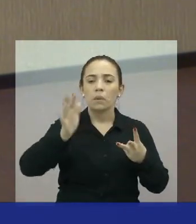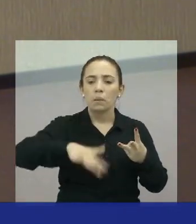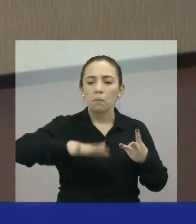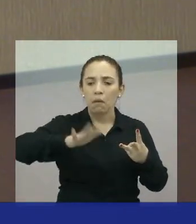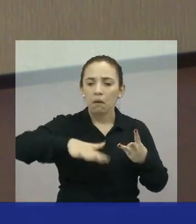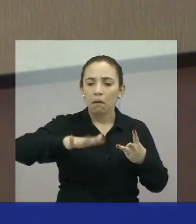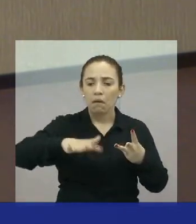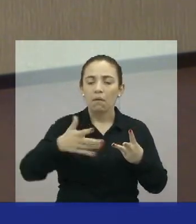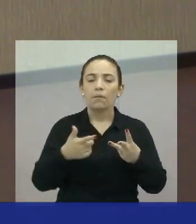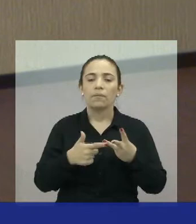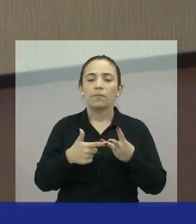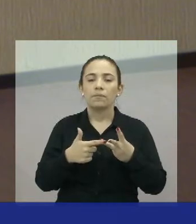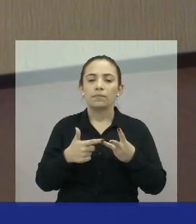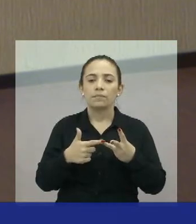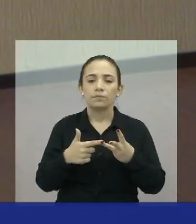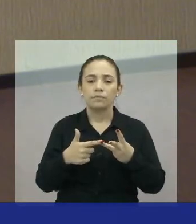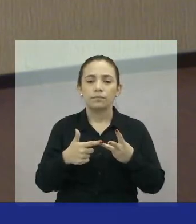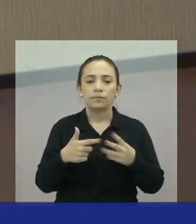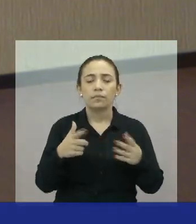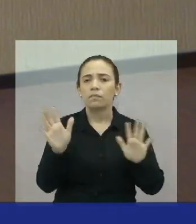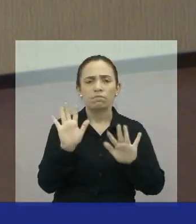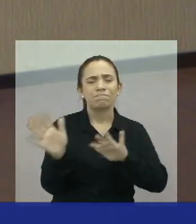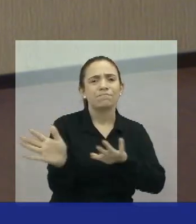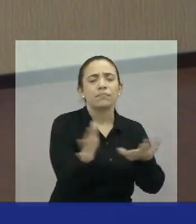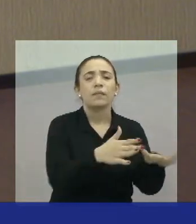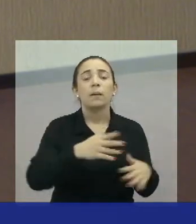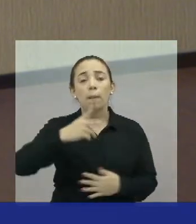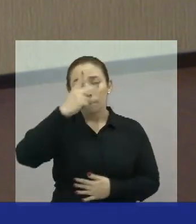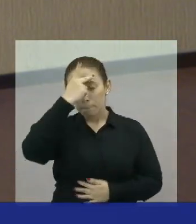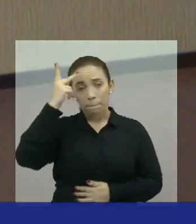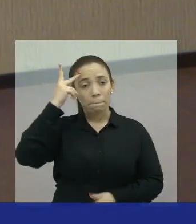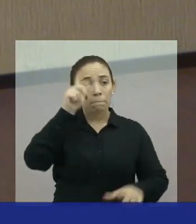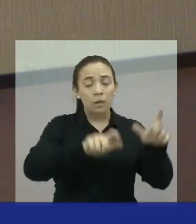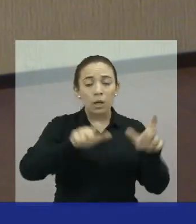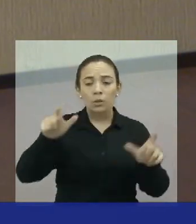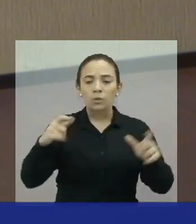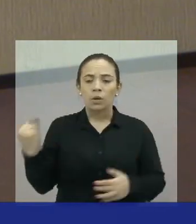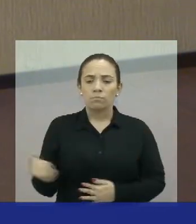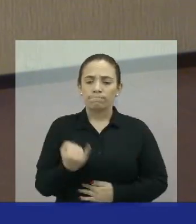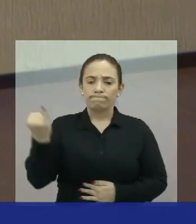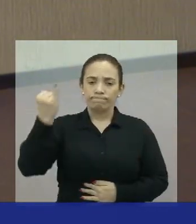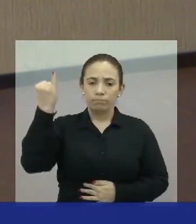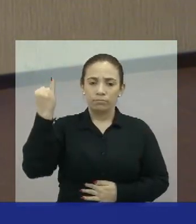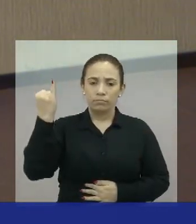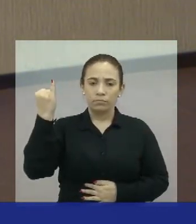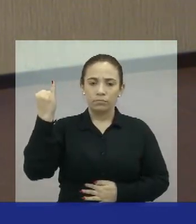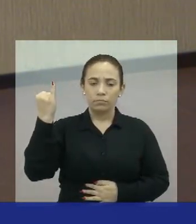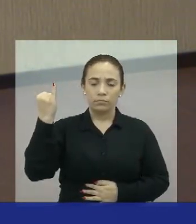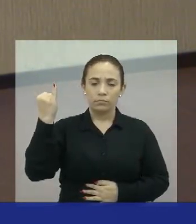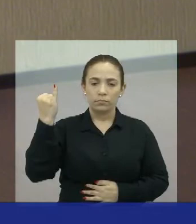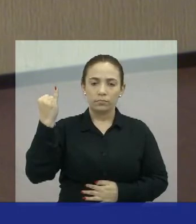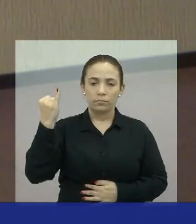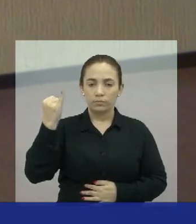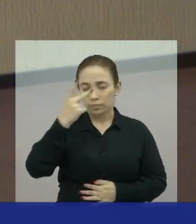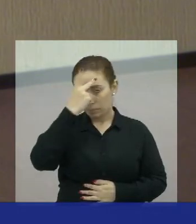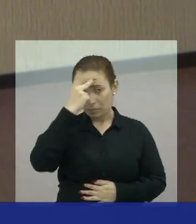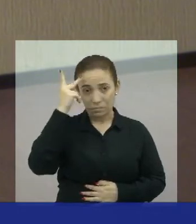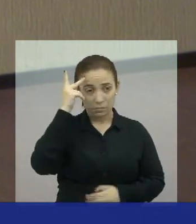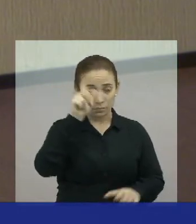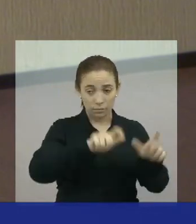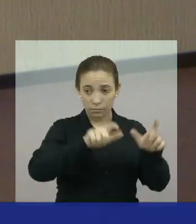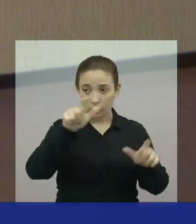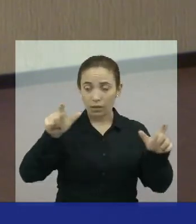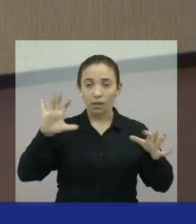né? Eu vou falar de pessoas, que é para sintonizar com a cidade, as pessoas